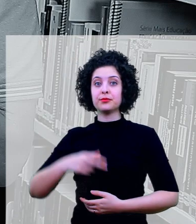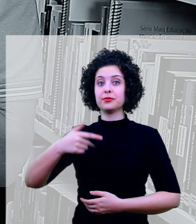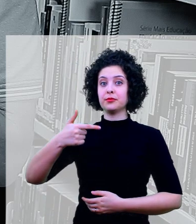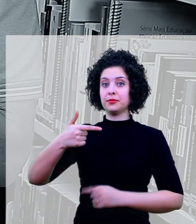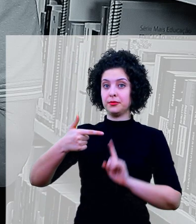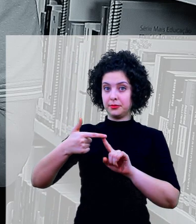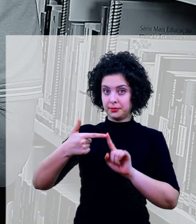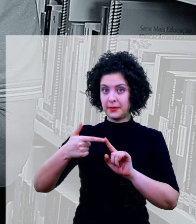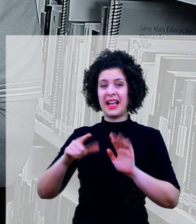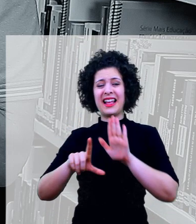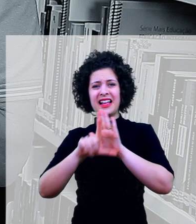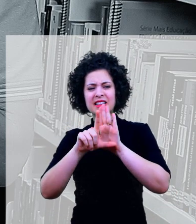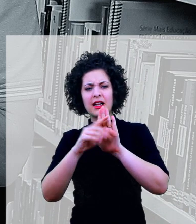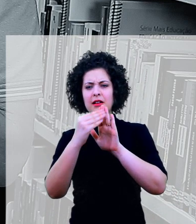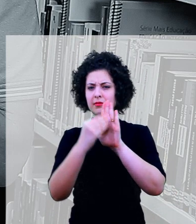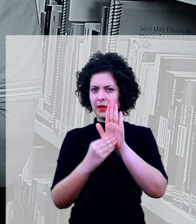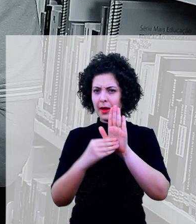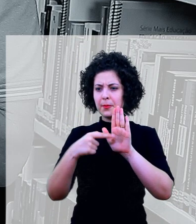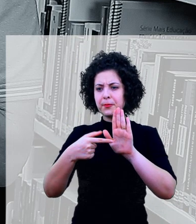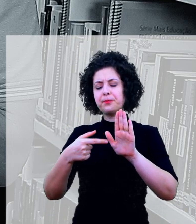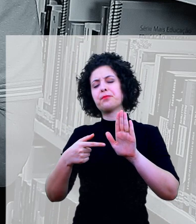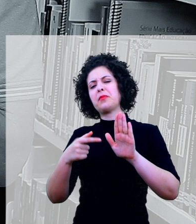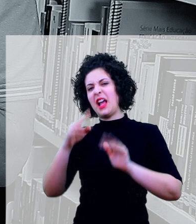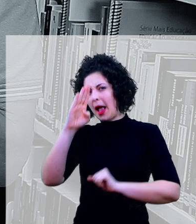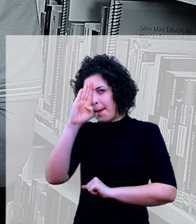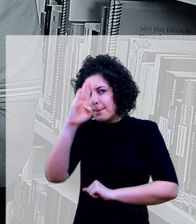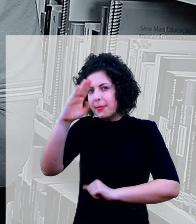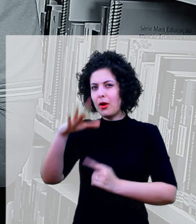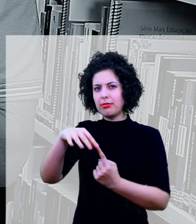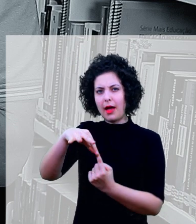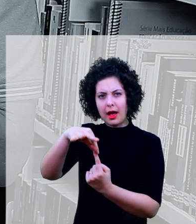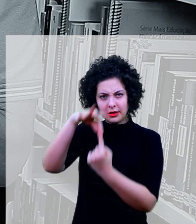2. Essa lei é uma medida prioritária?